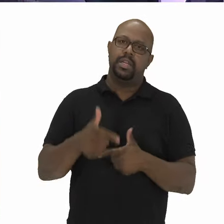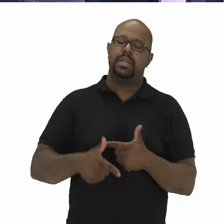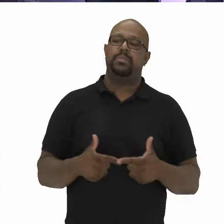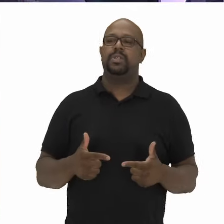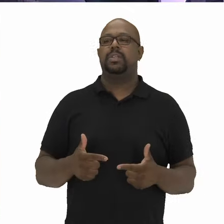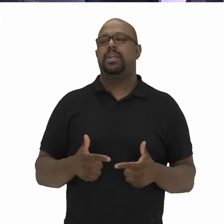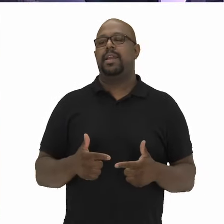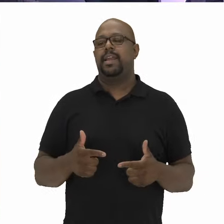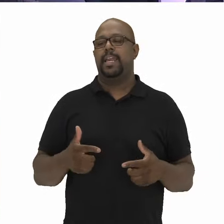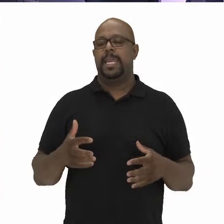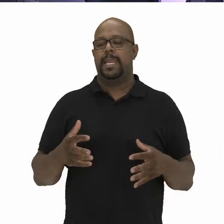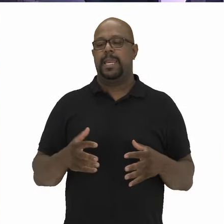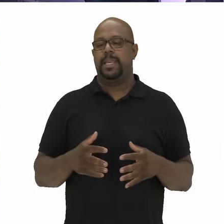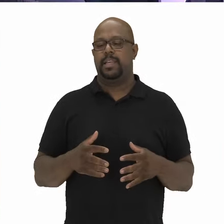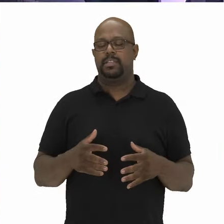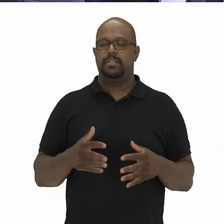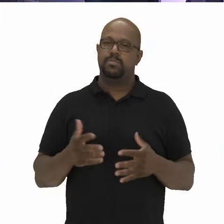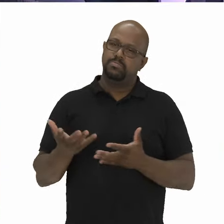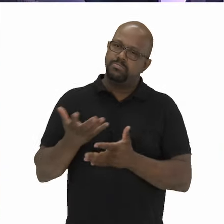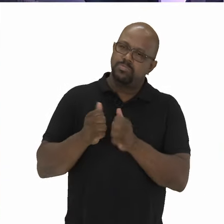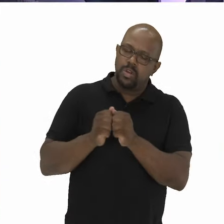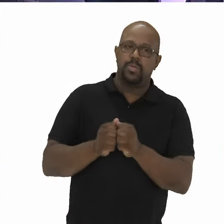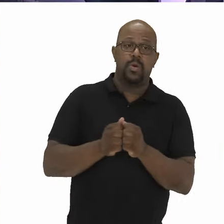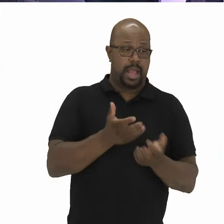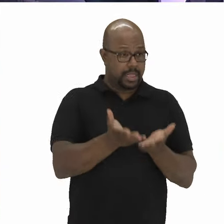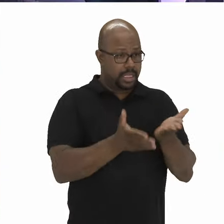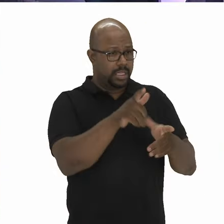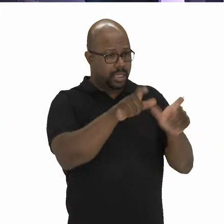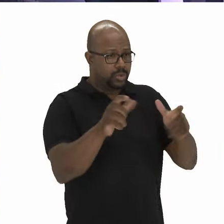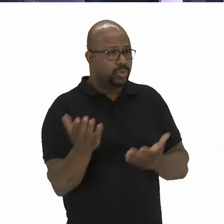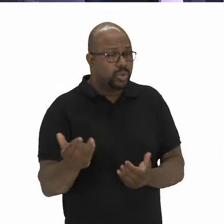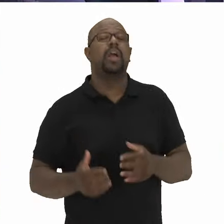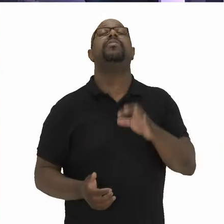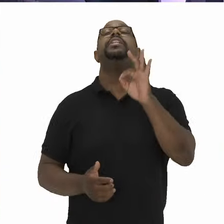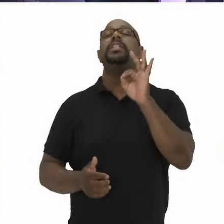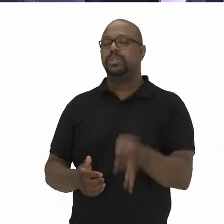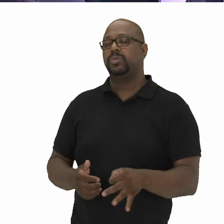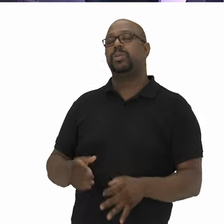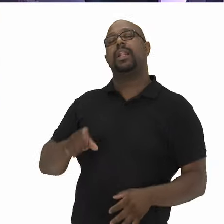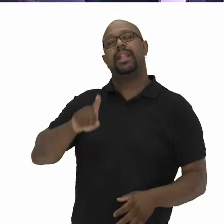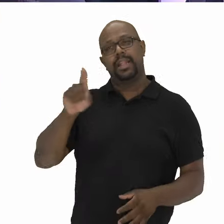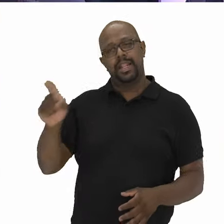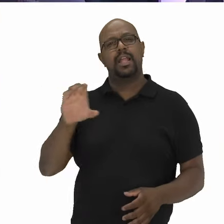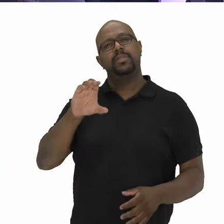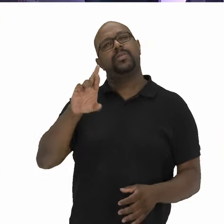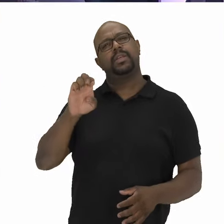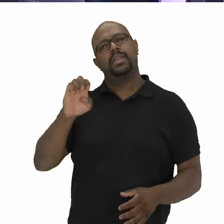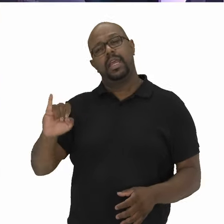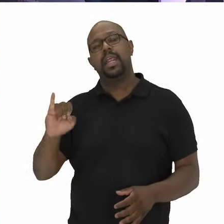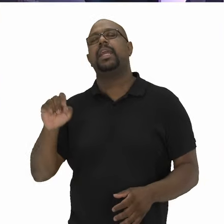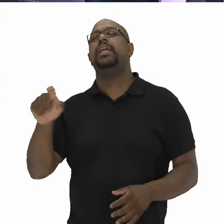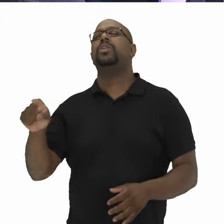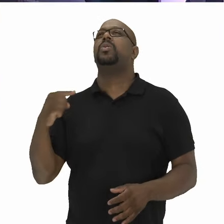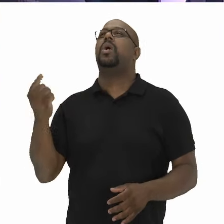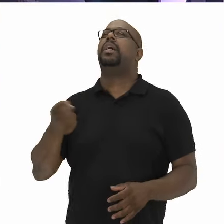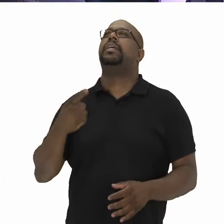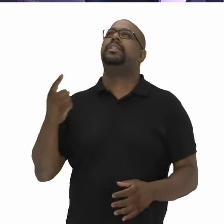trabalhamos de forma eh incum jun atendendo jovens crianças isso lá no crei